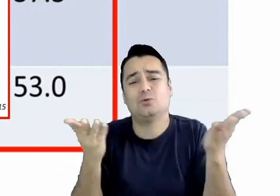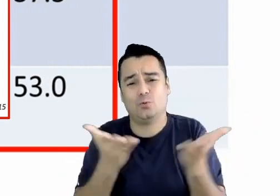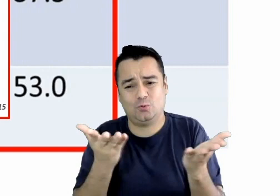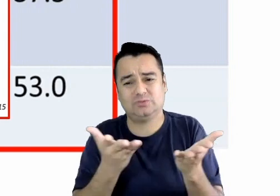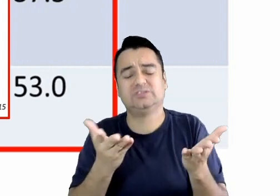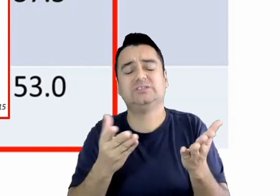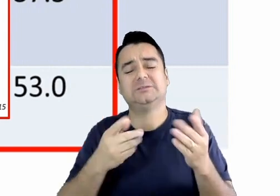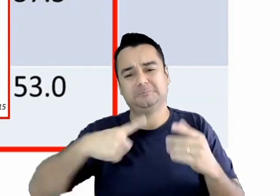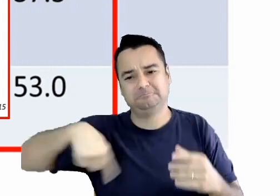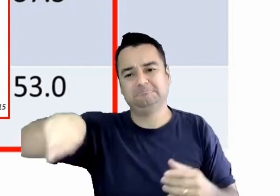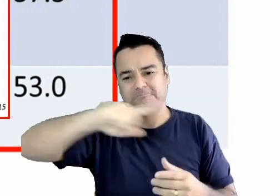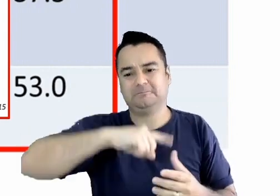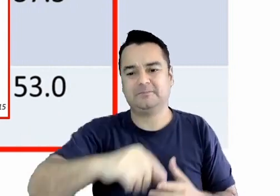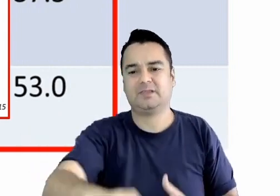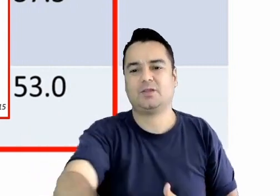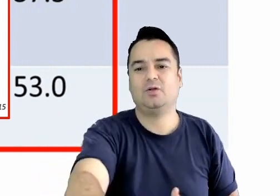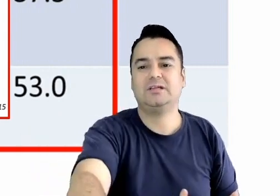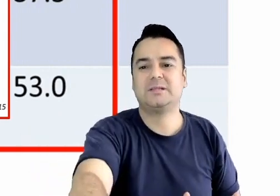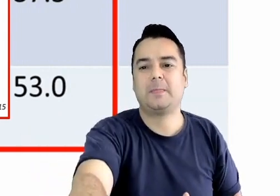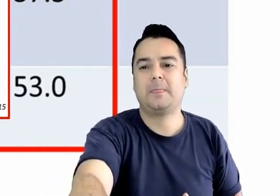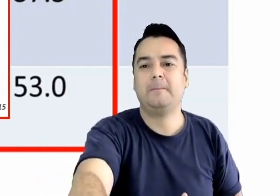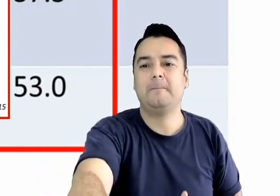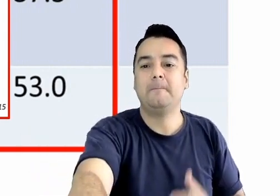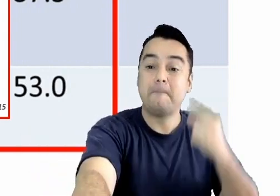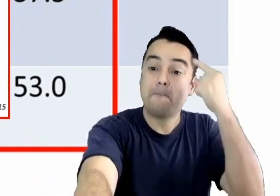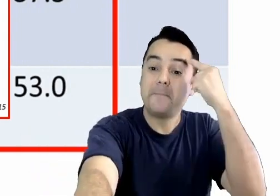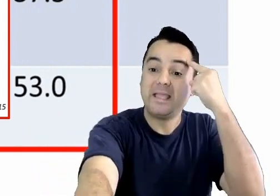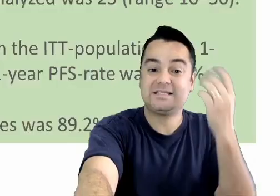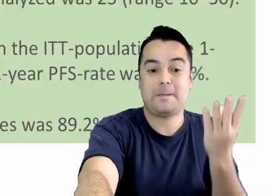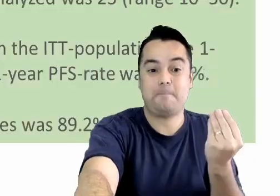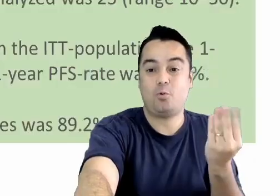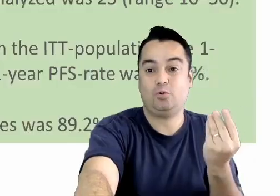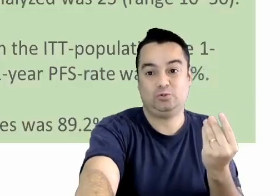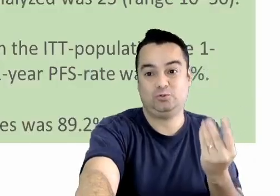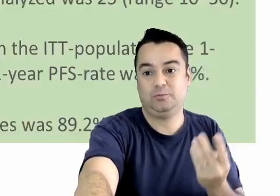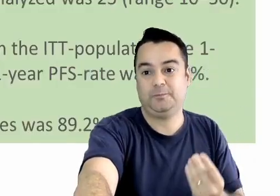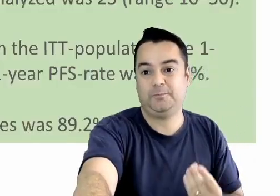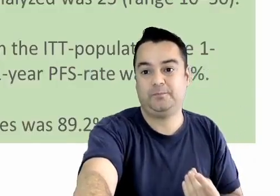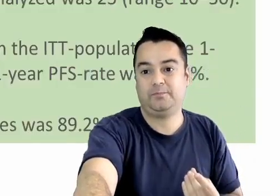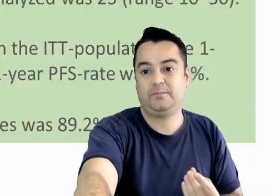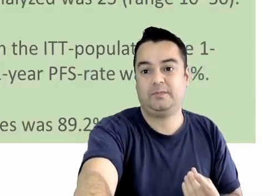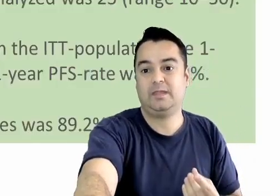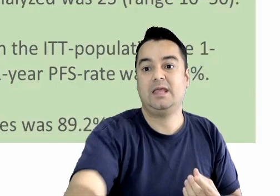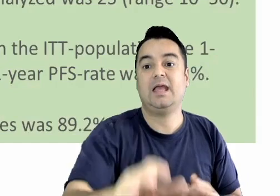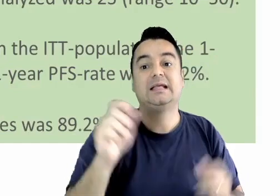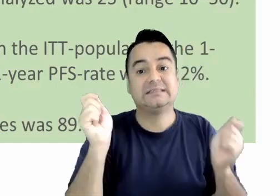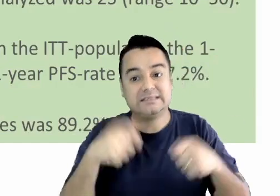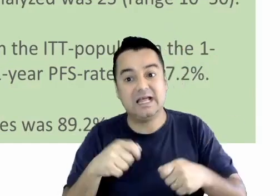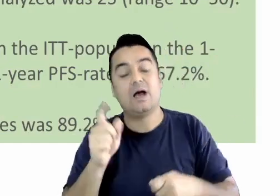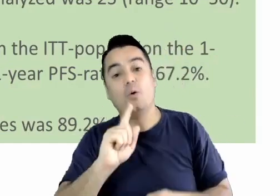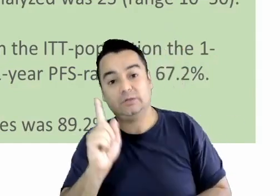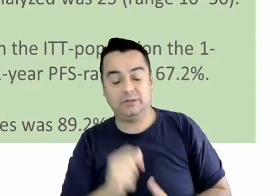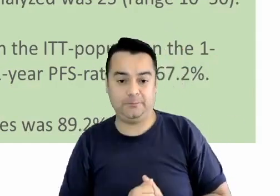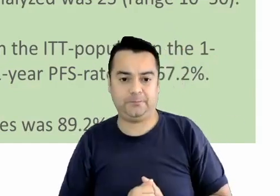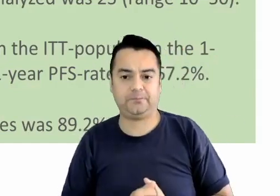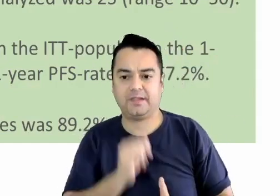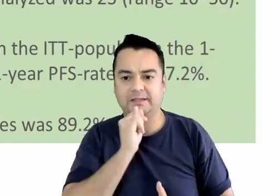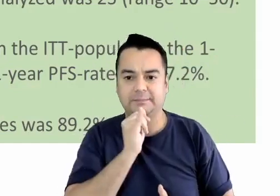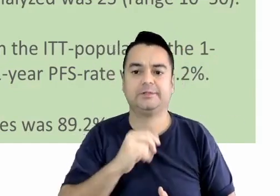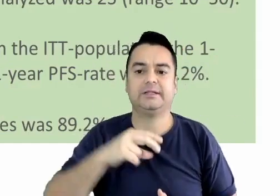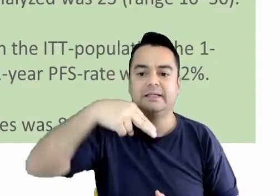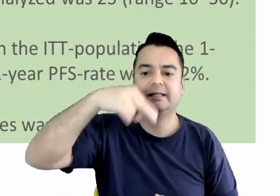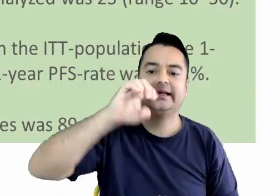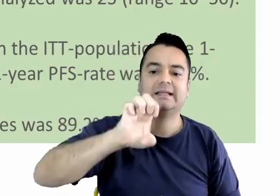gente pensa muito em possibilidades, né? A neoadjuvância total,